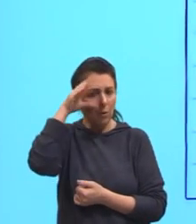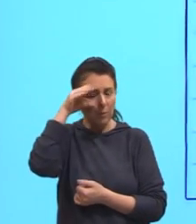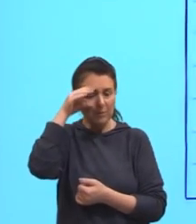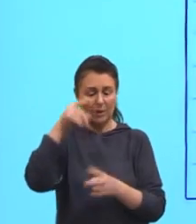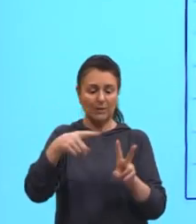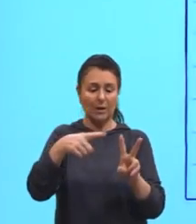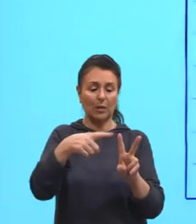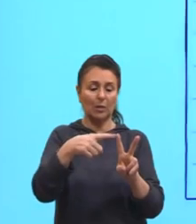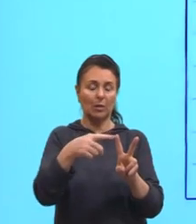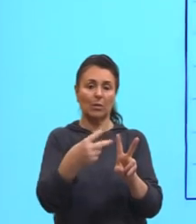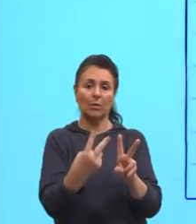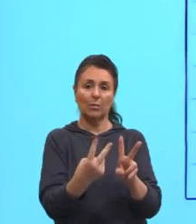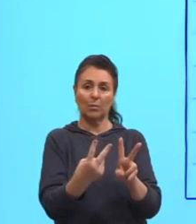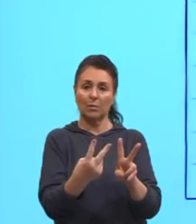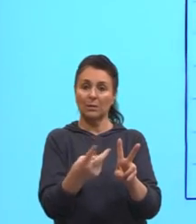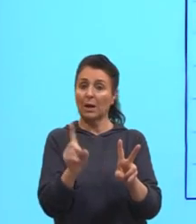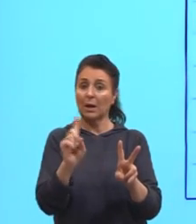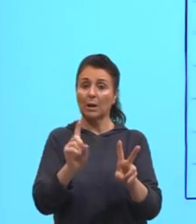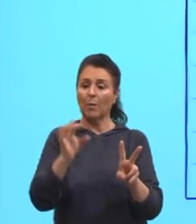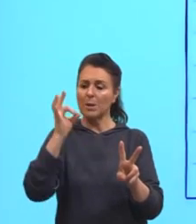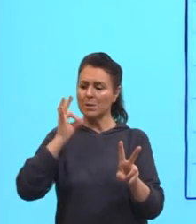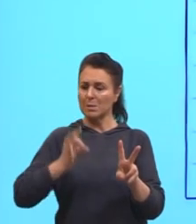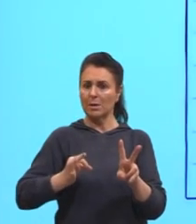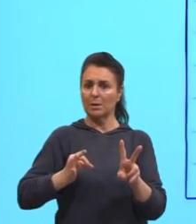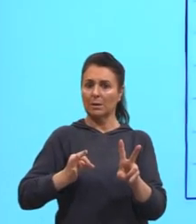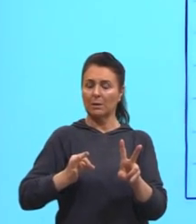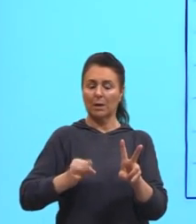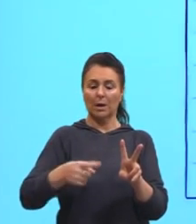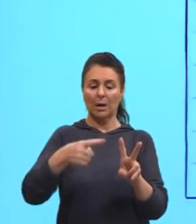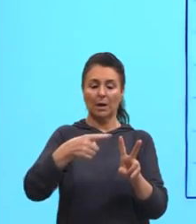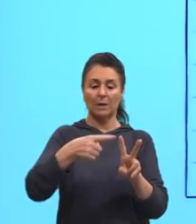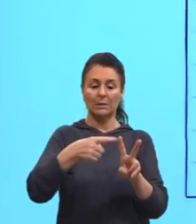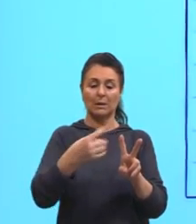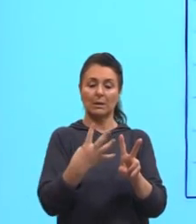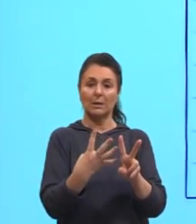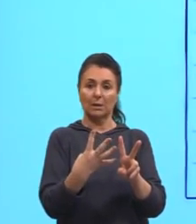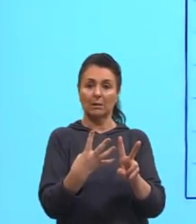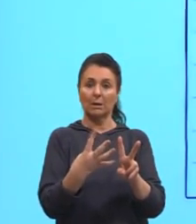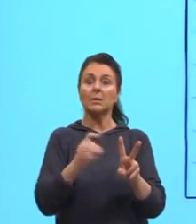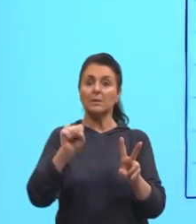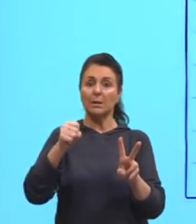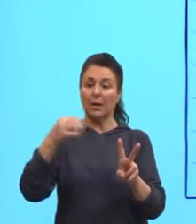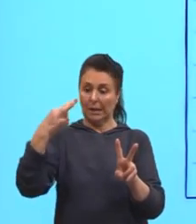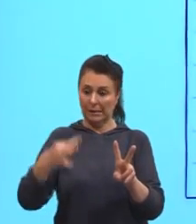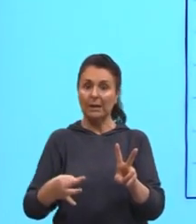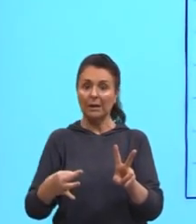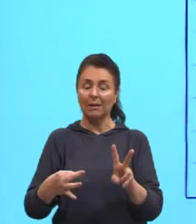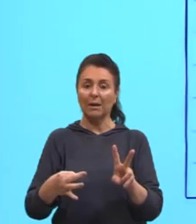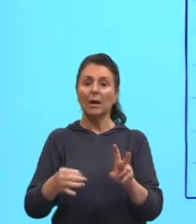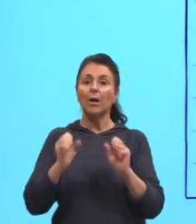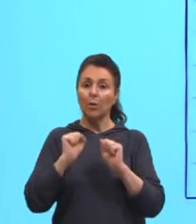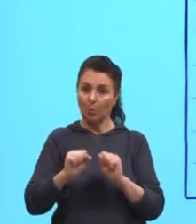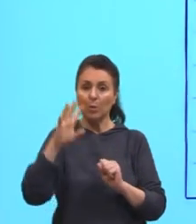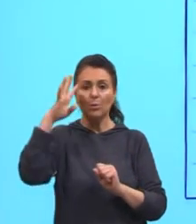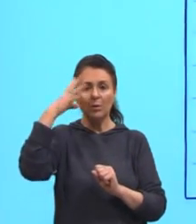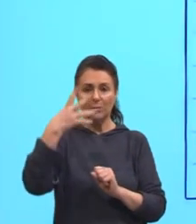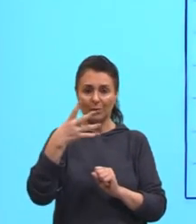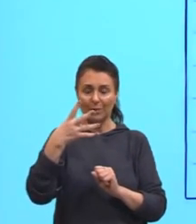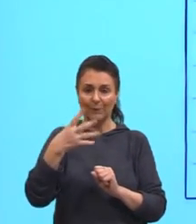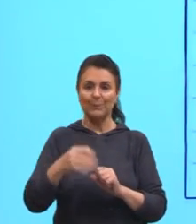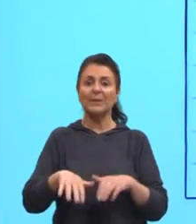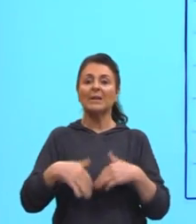quadrada de dois ela não é exata porém a raiz quadrada de quatro é Exato eu posso resolver ela